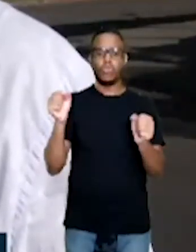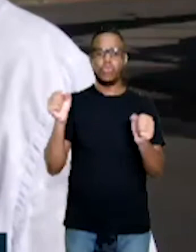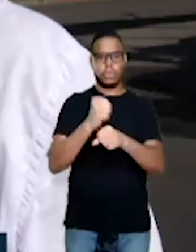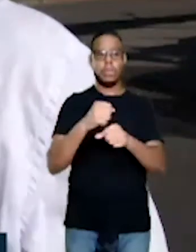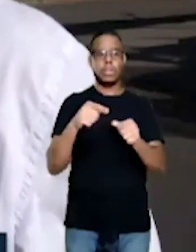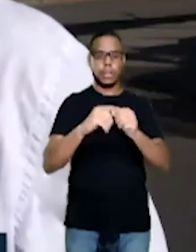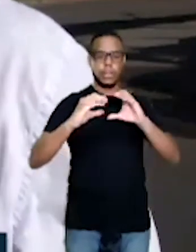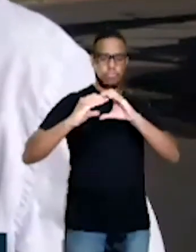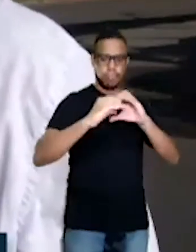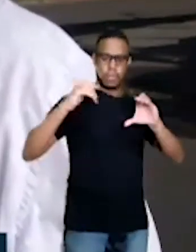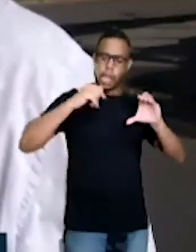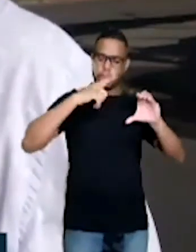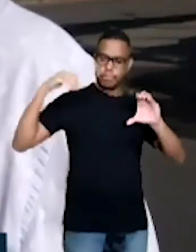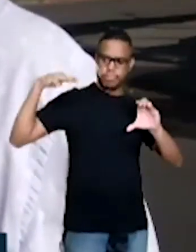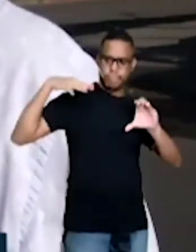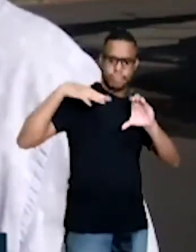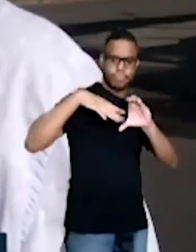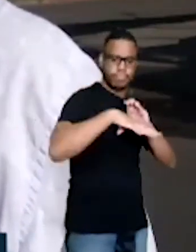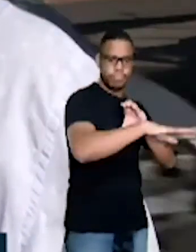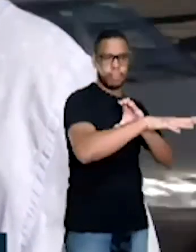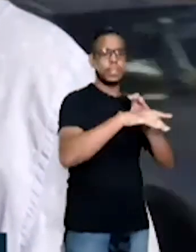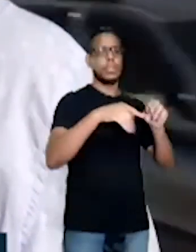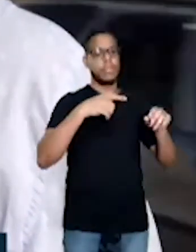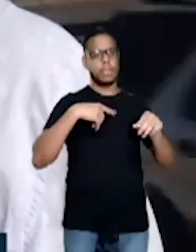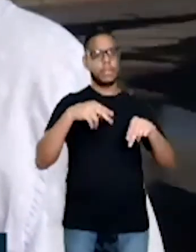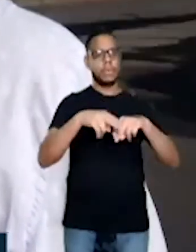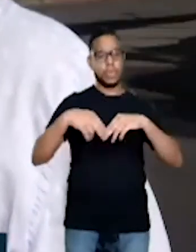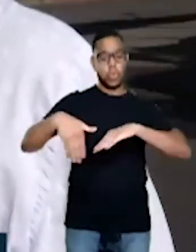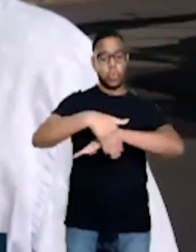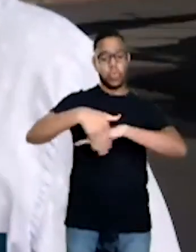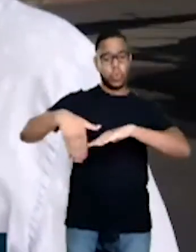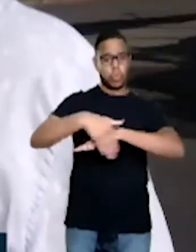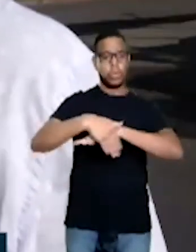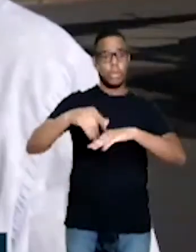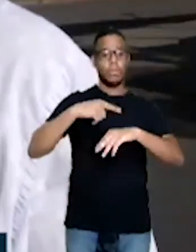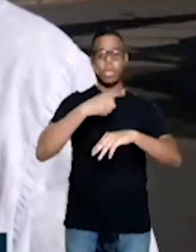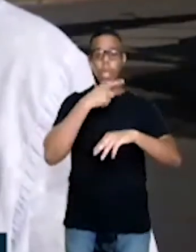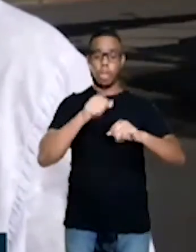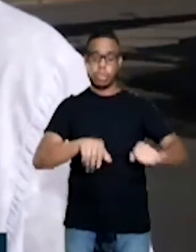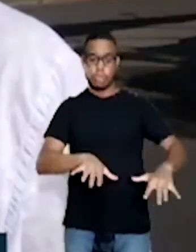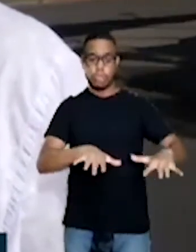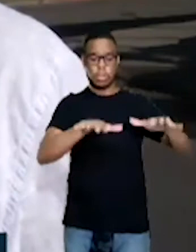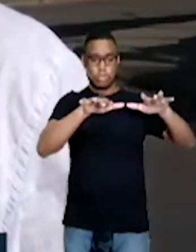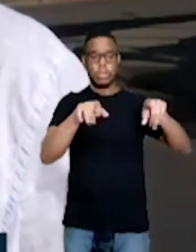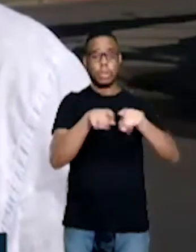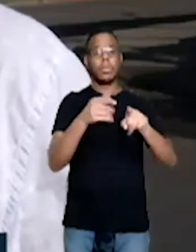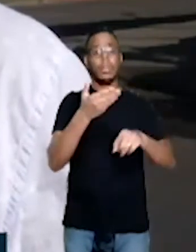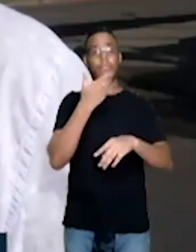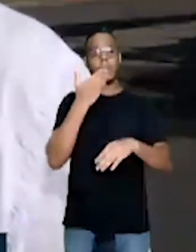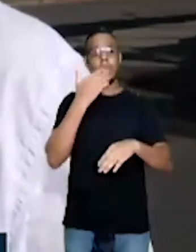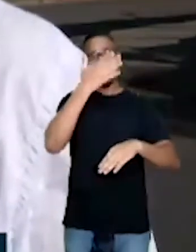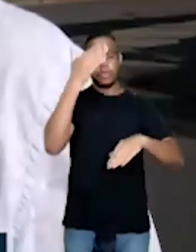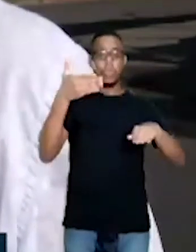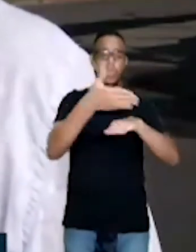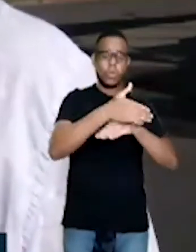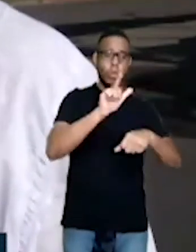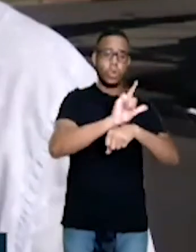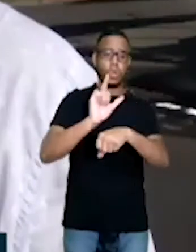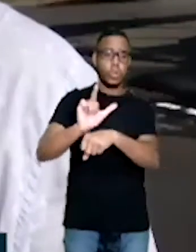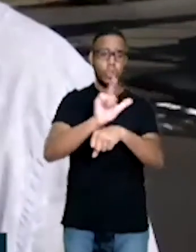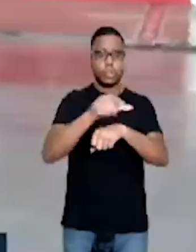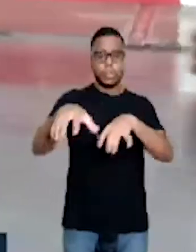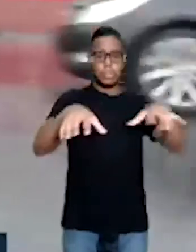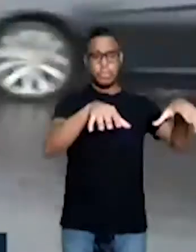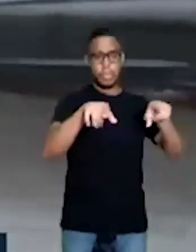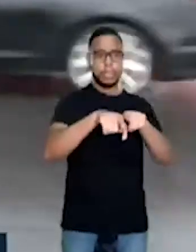pontos de intersecção de rua, onde você tem empoçamento de água. E assim facilitando até o acesso ao comércio das pessoas aí e o trânsito dos